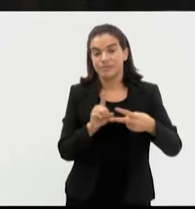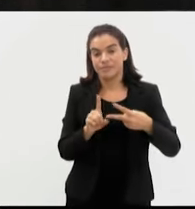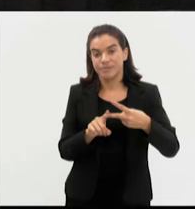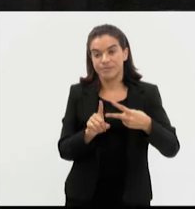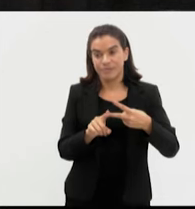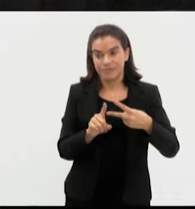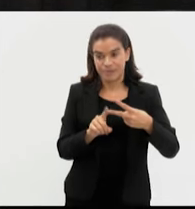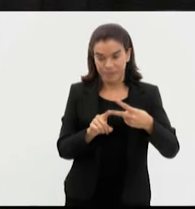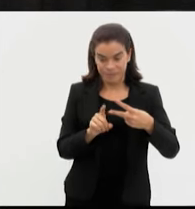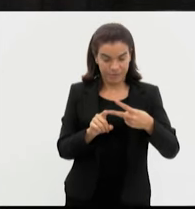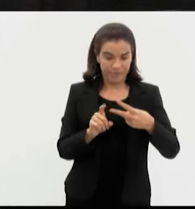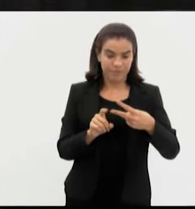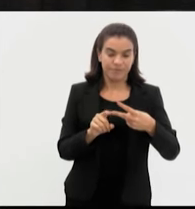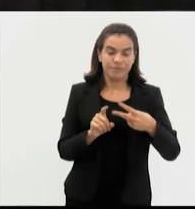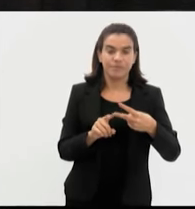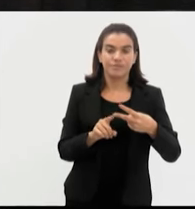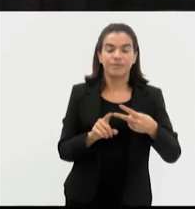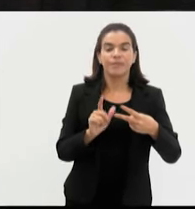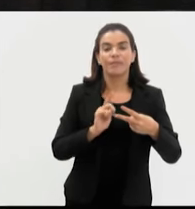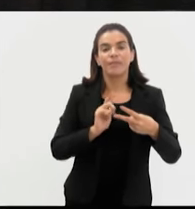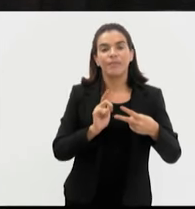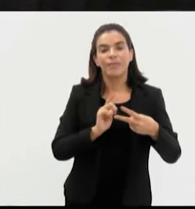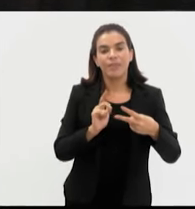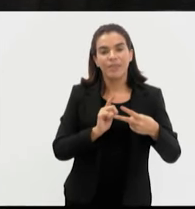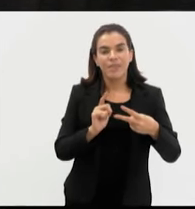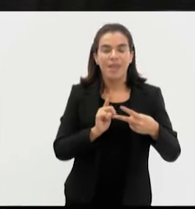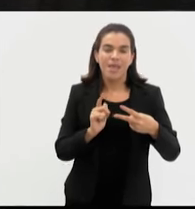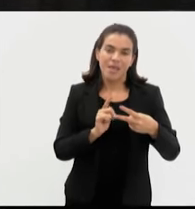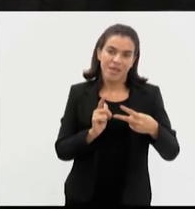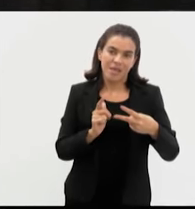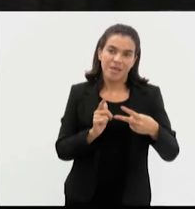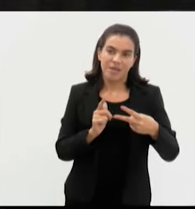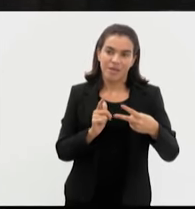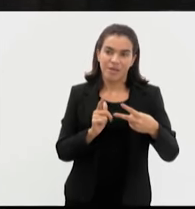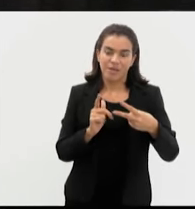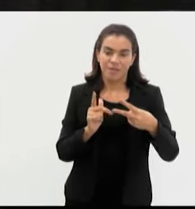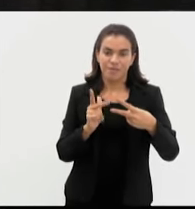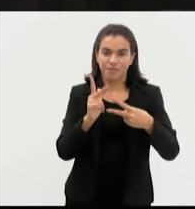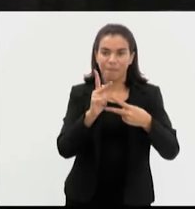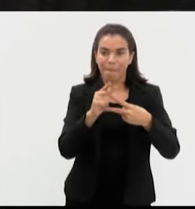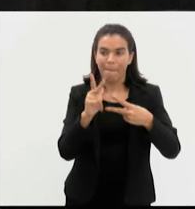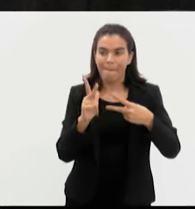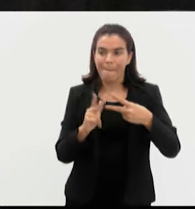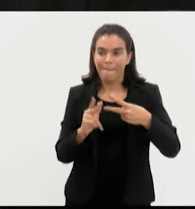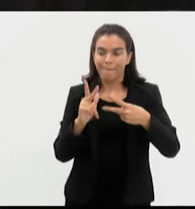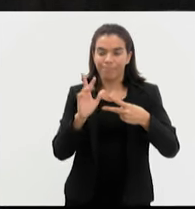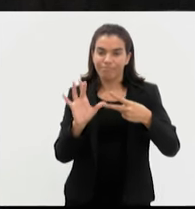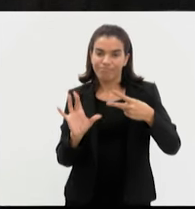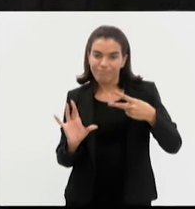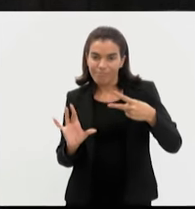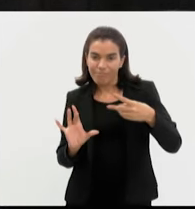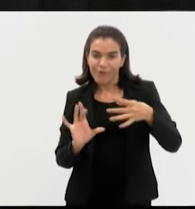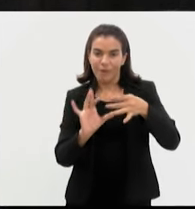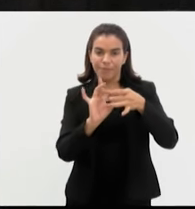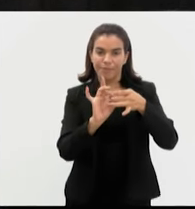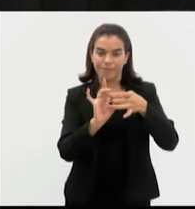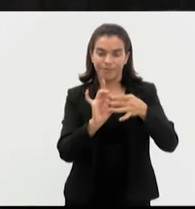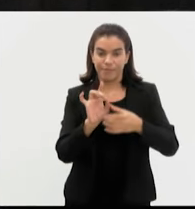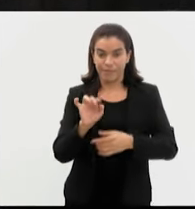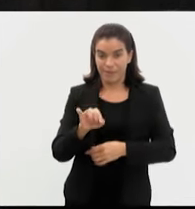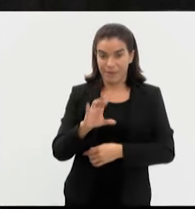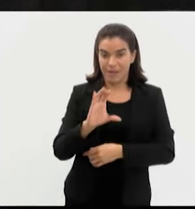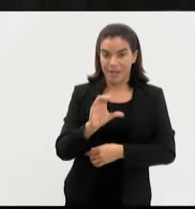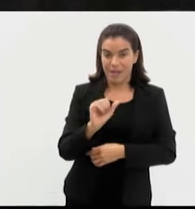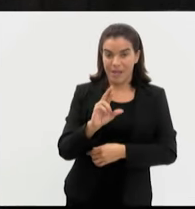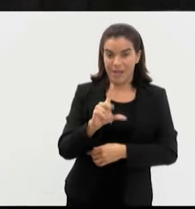ponto tem muito em comum com que falaram aqui os deputados carho do bnk